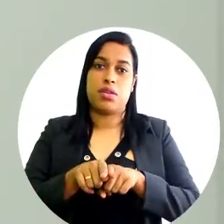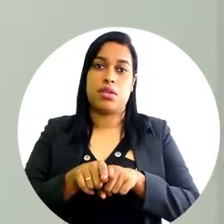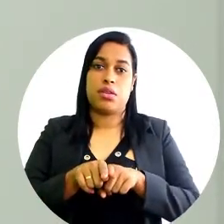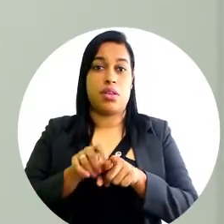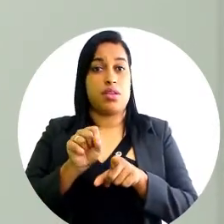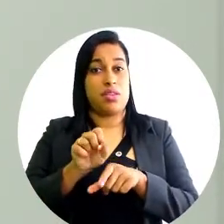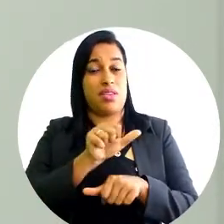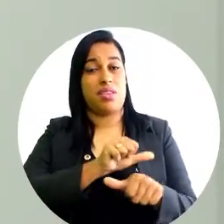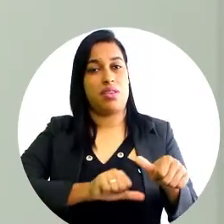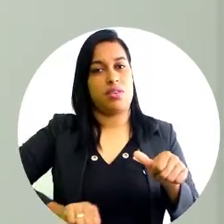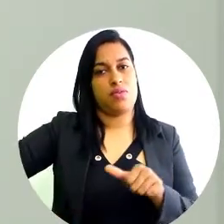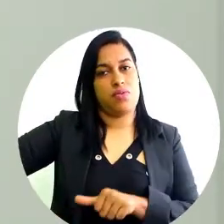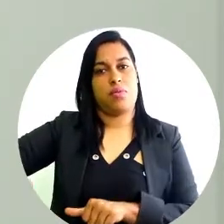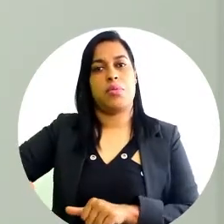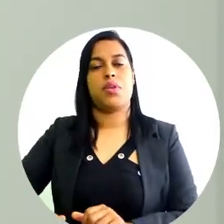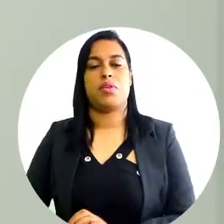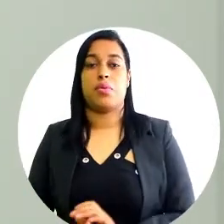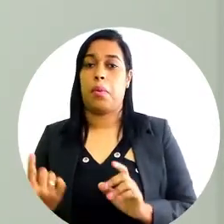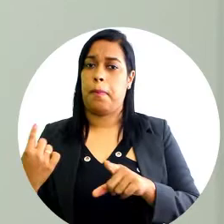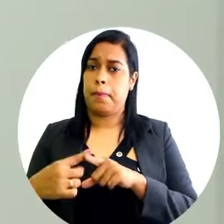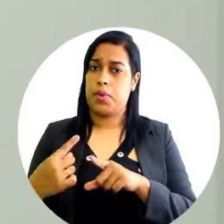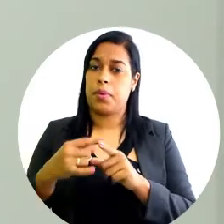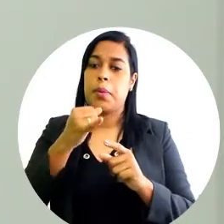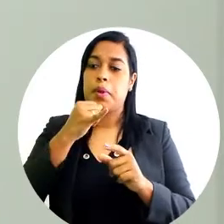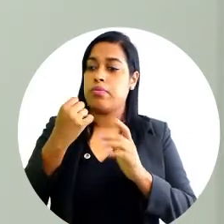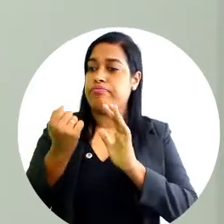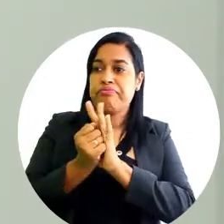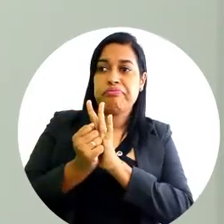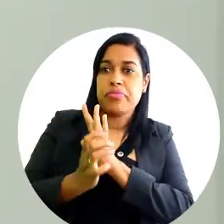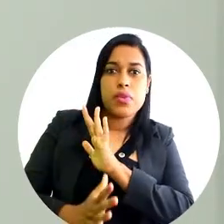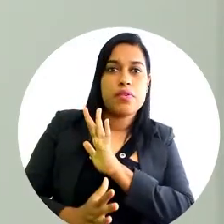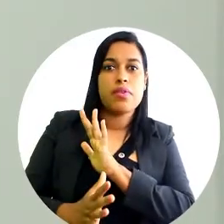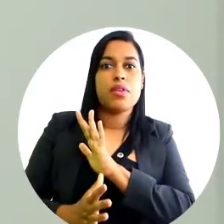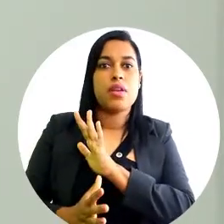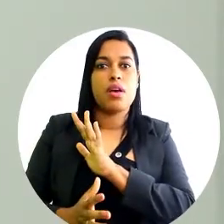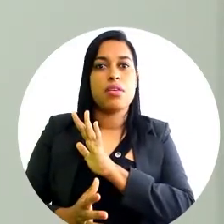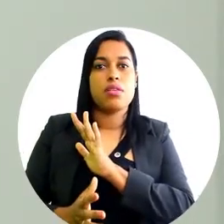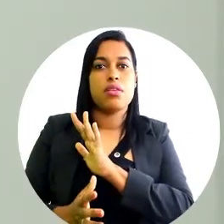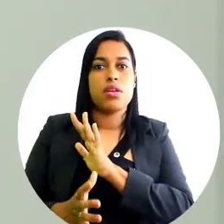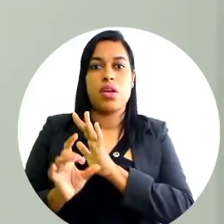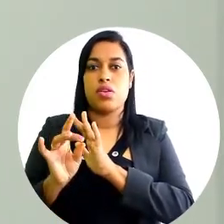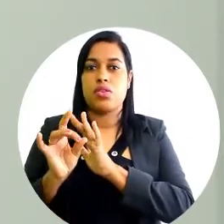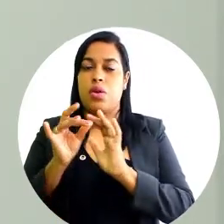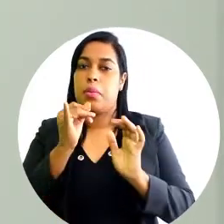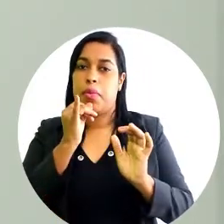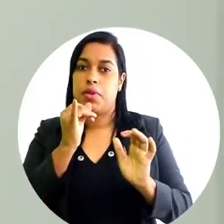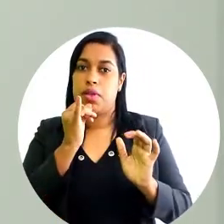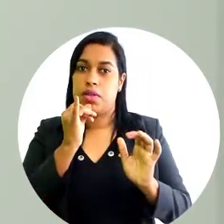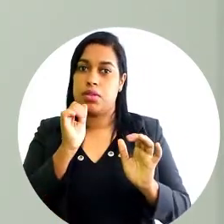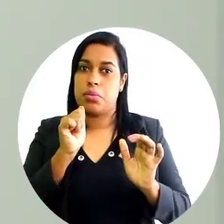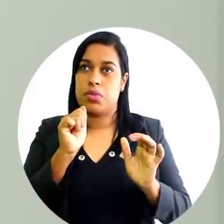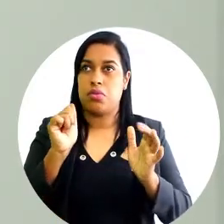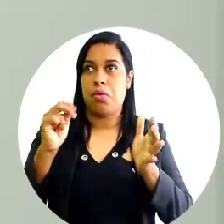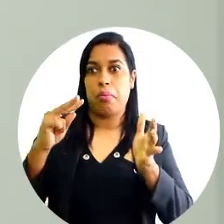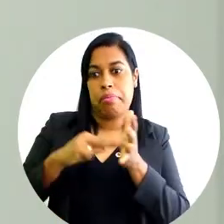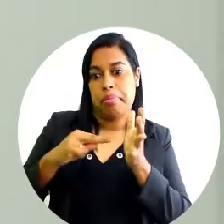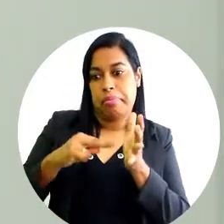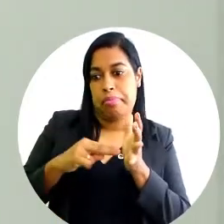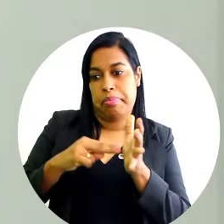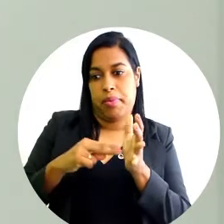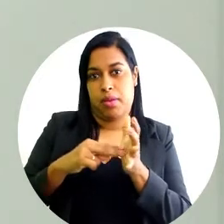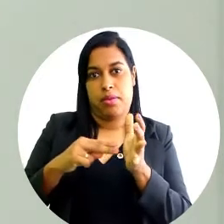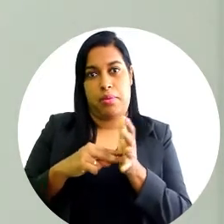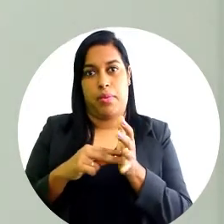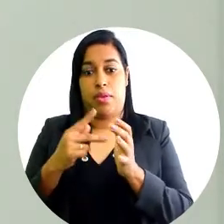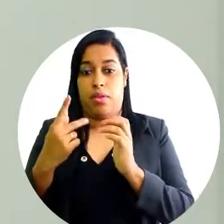consequentemente, se transformando. Porque não é uma atividade passiva, ou ele apenas não é ativo